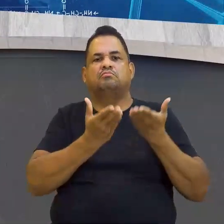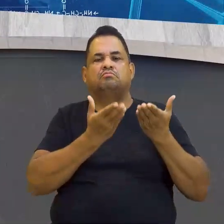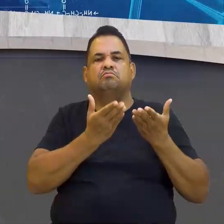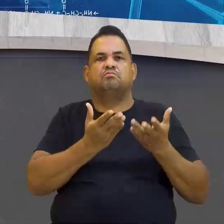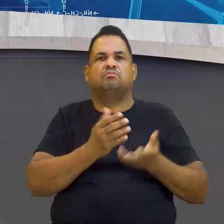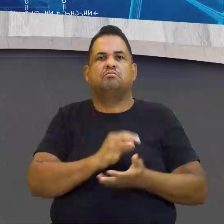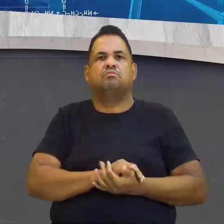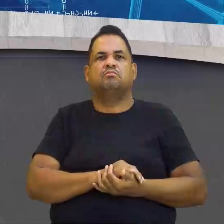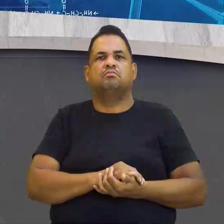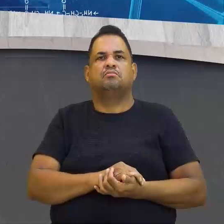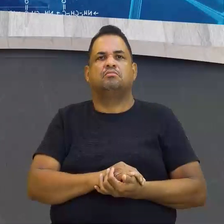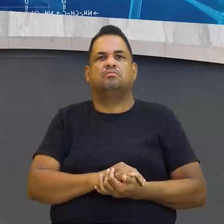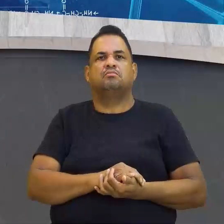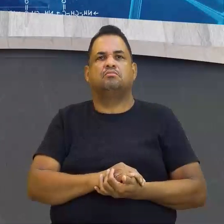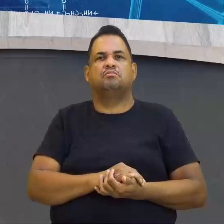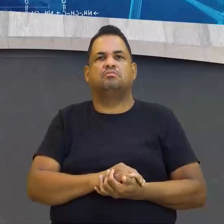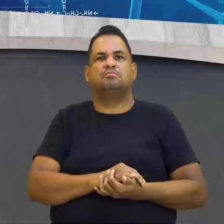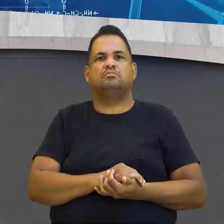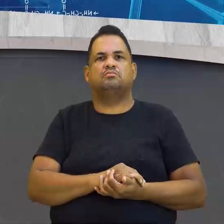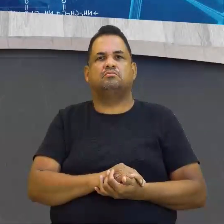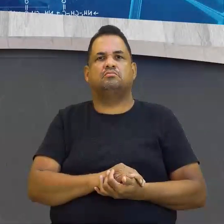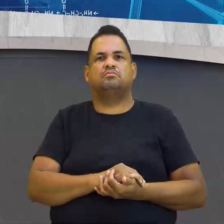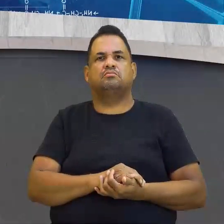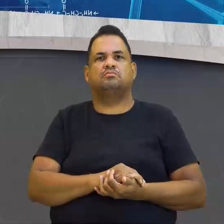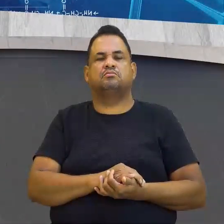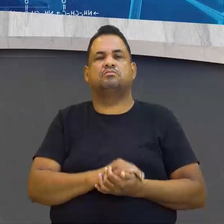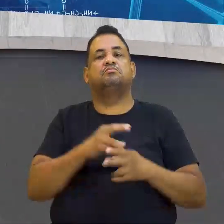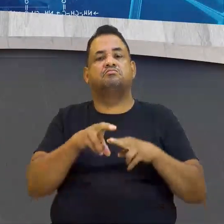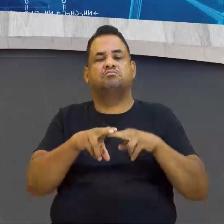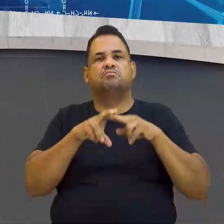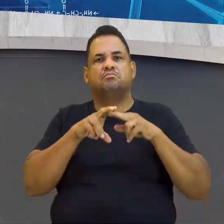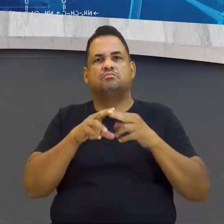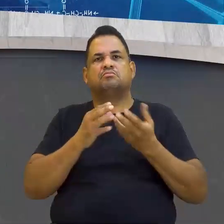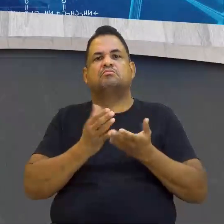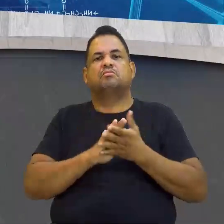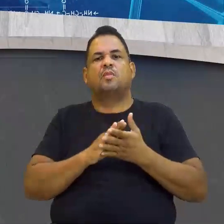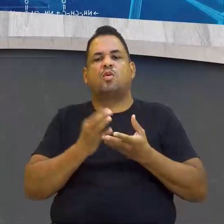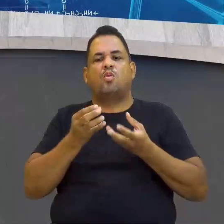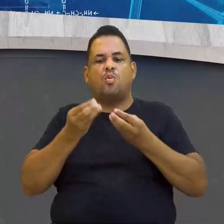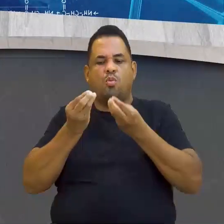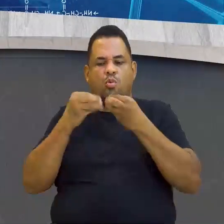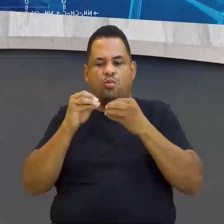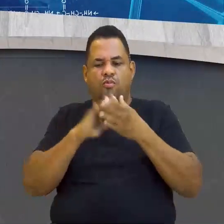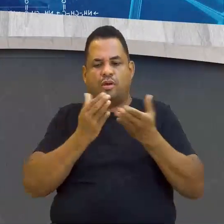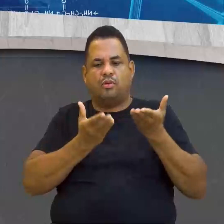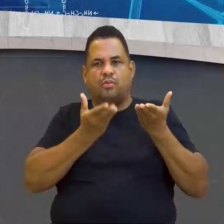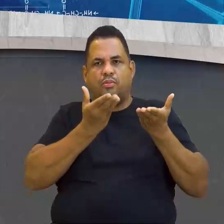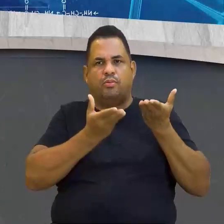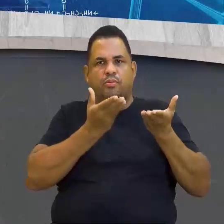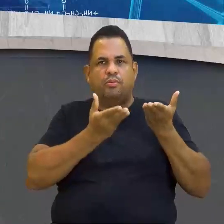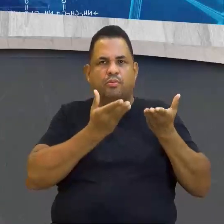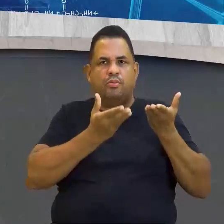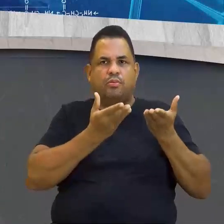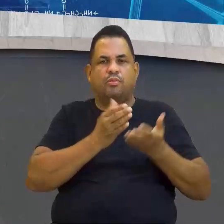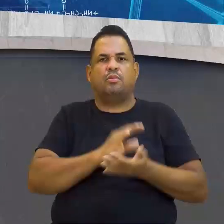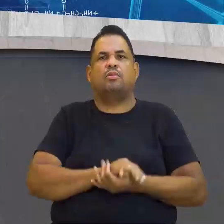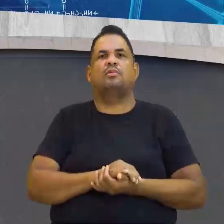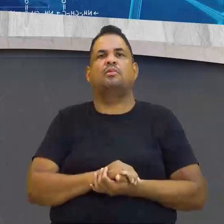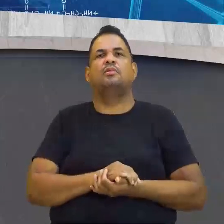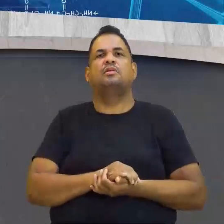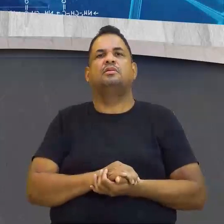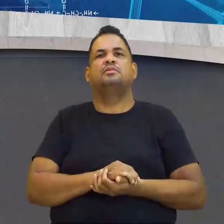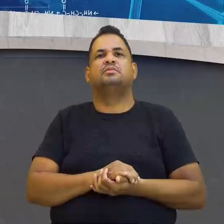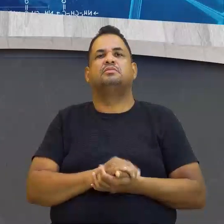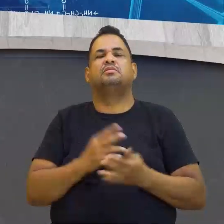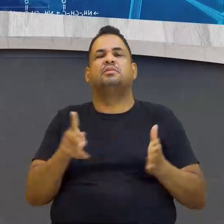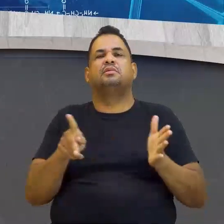densa do que o ovo. E por isso o ovo vai flutuar. Então, quando a gente fala da propriedade densidade, nós